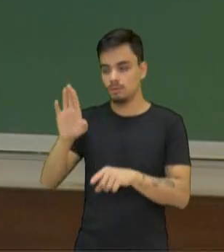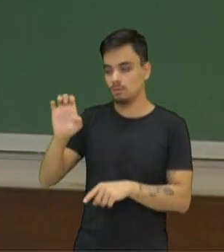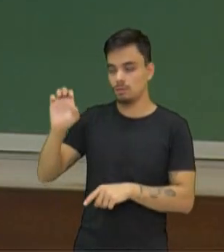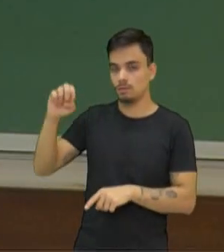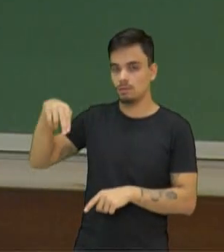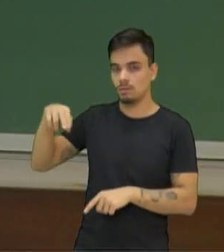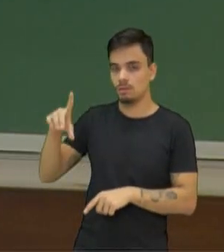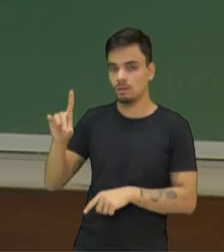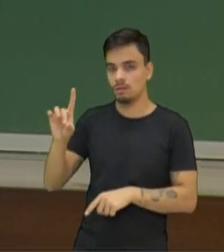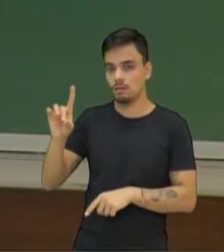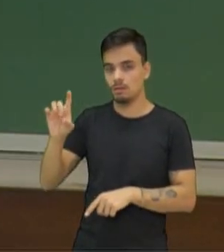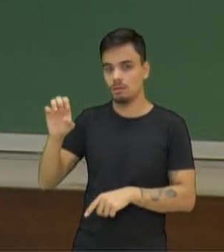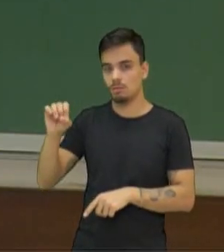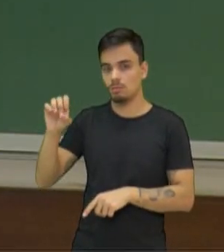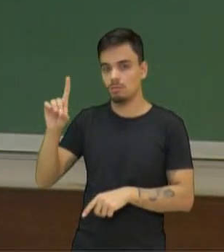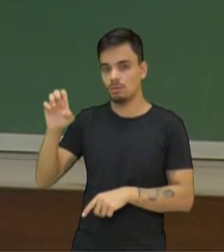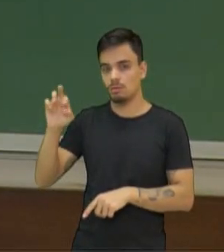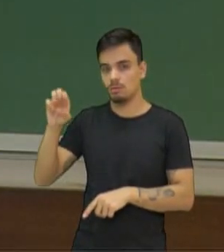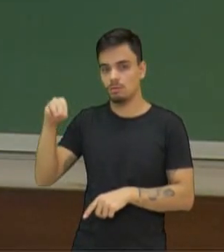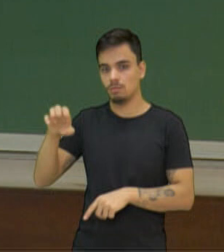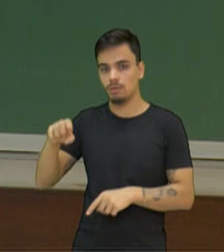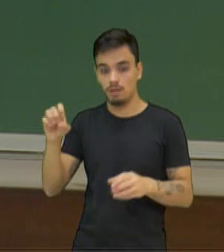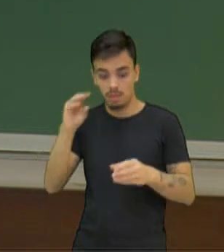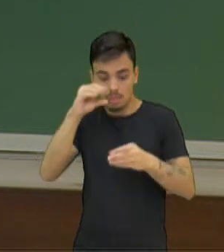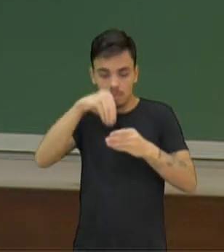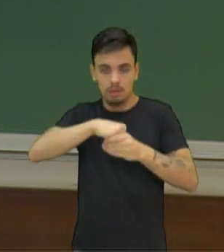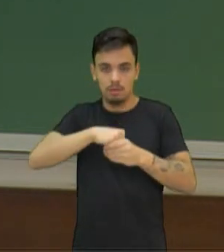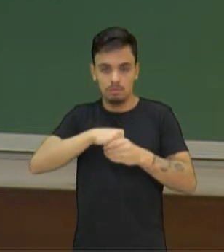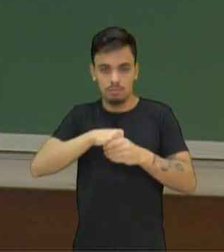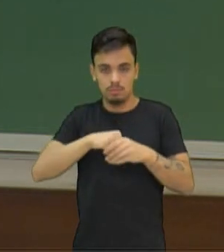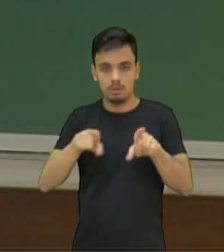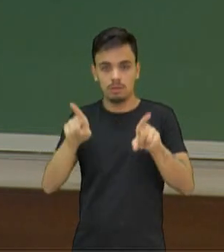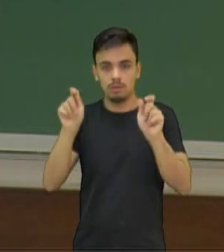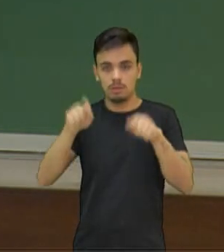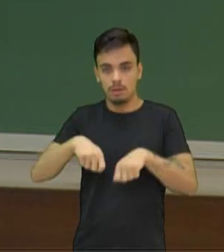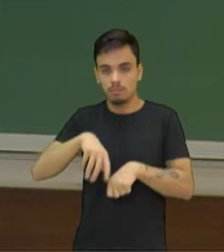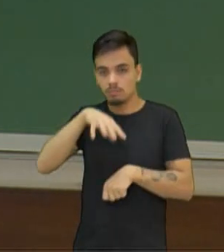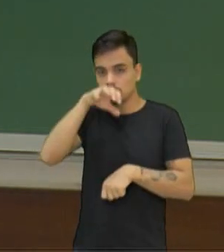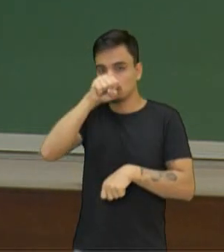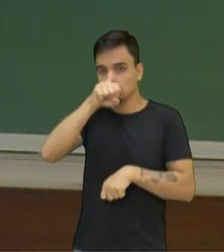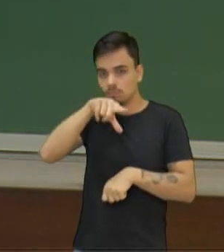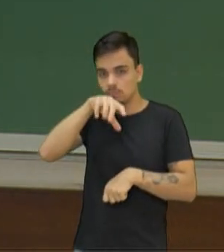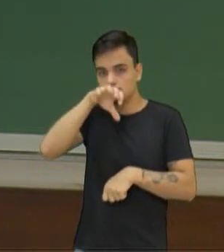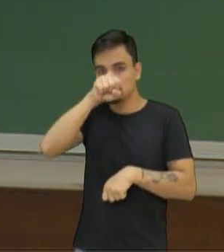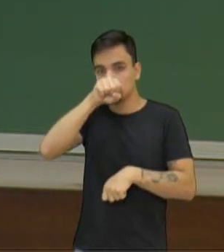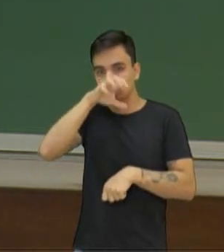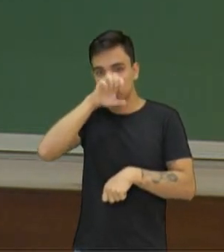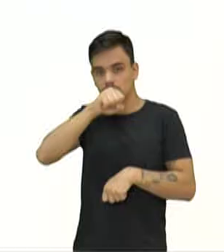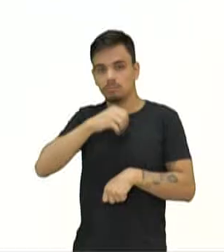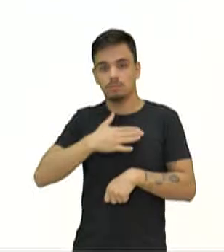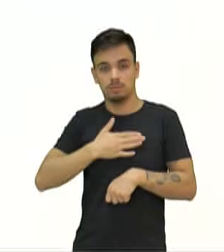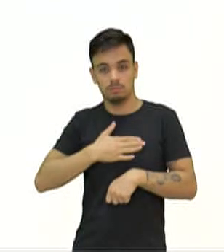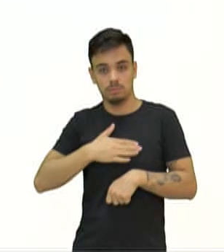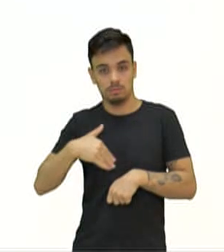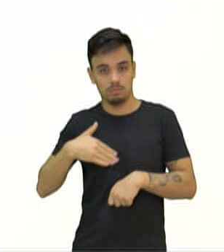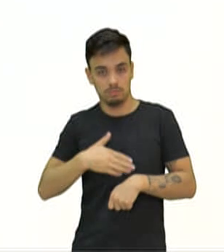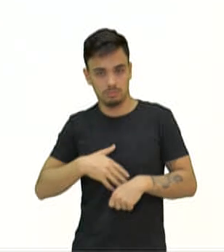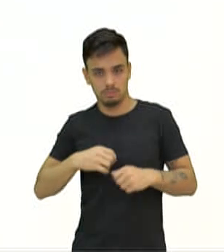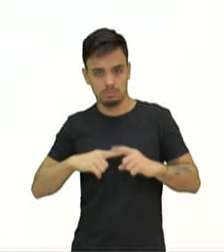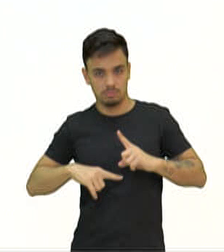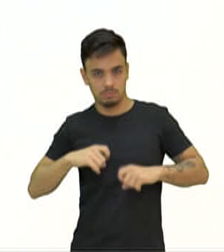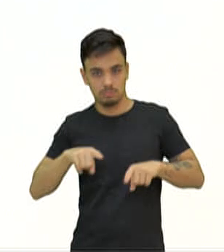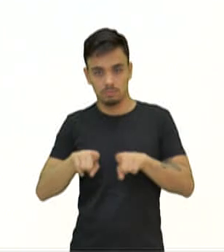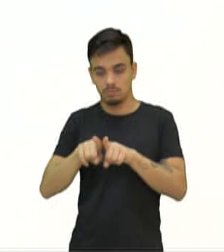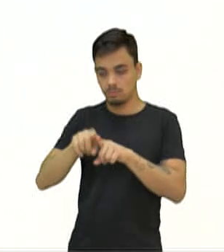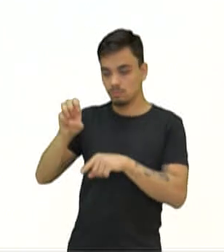mais interna de todas. Ela vai formar o sistema respiratório, o fígado e o pâncreas desse animal, né? A